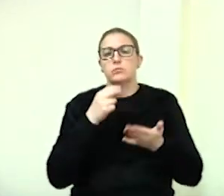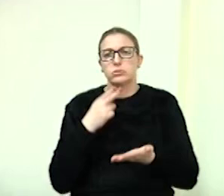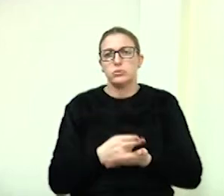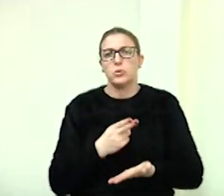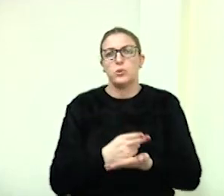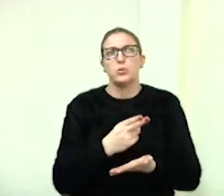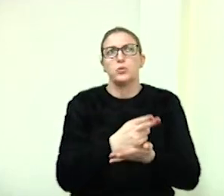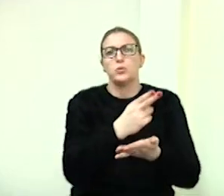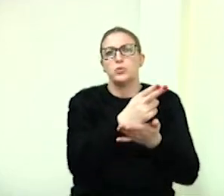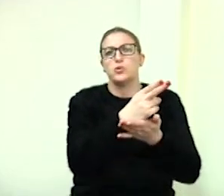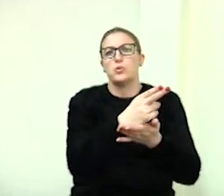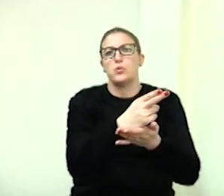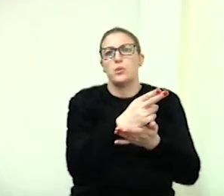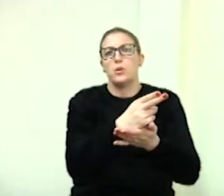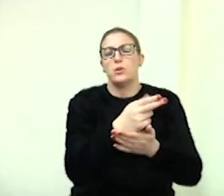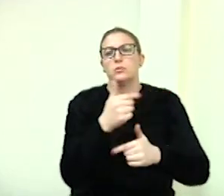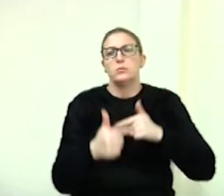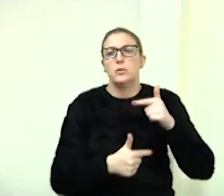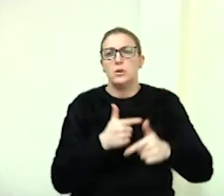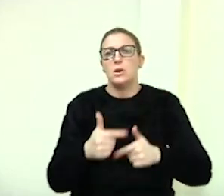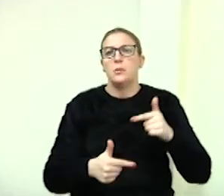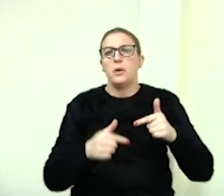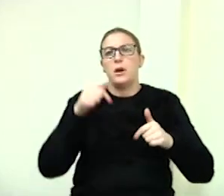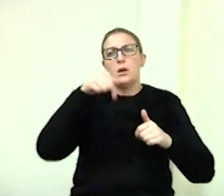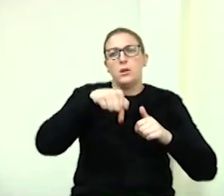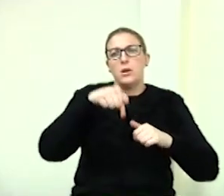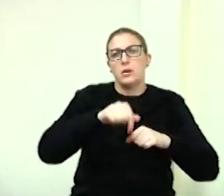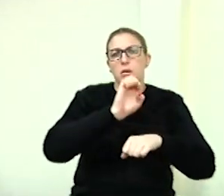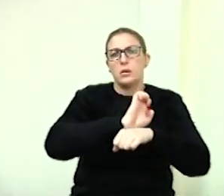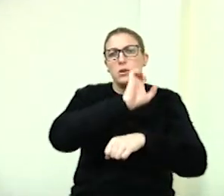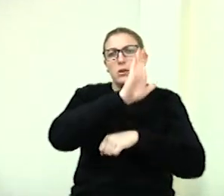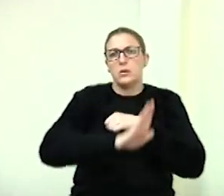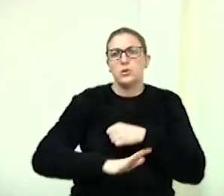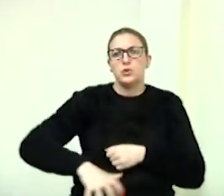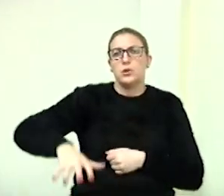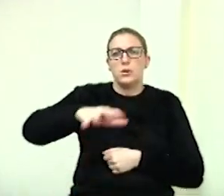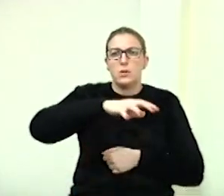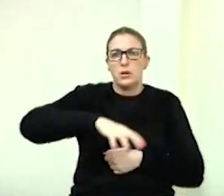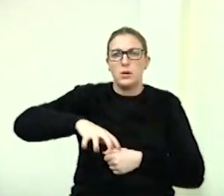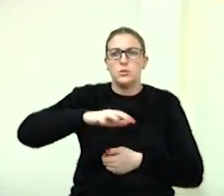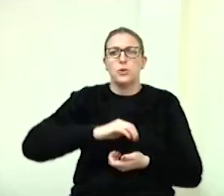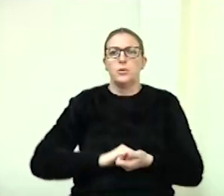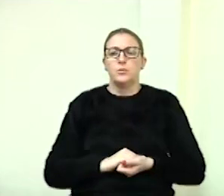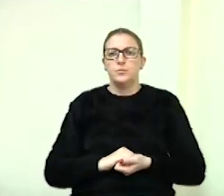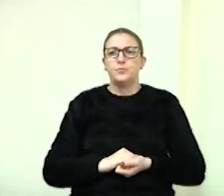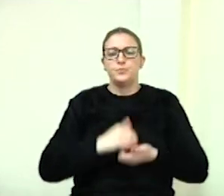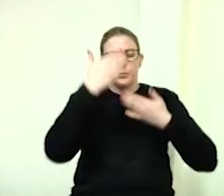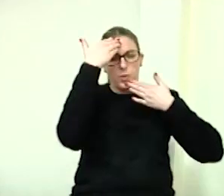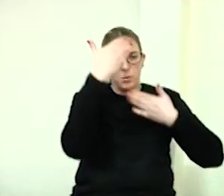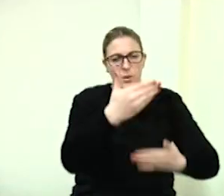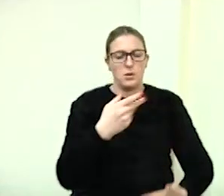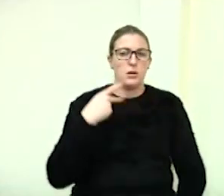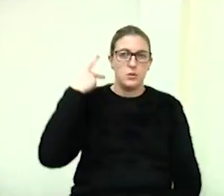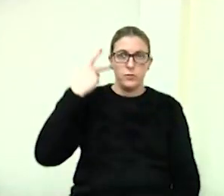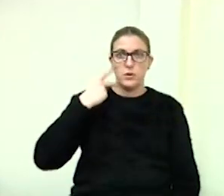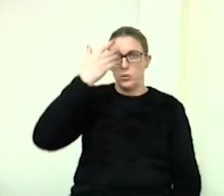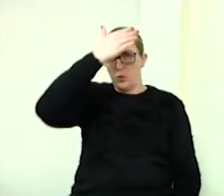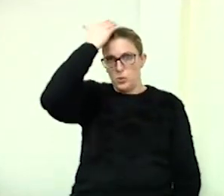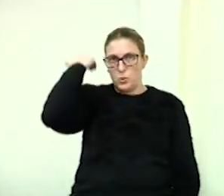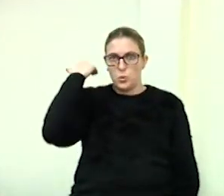com este serviço de supervisão regional. Obrigado, senhor presidente. Obrigado, vereador Lucas. E quando